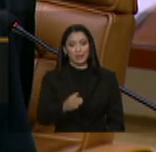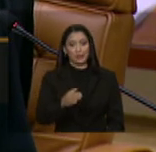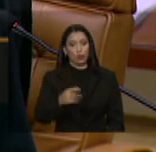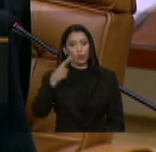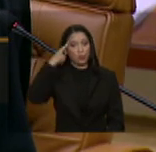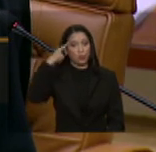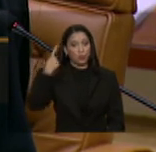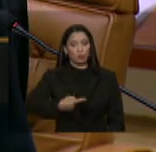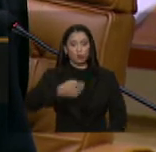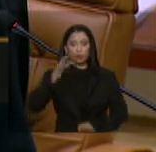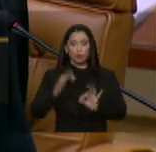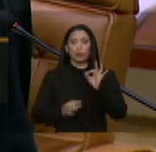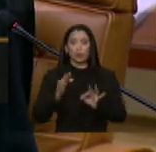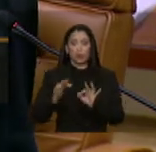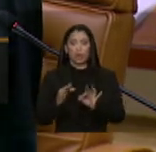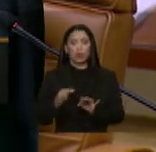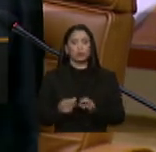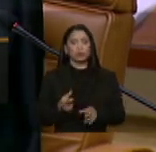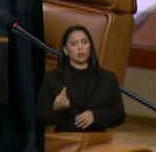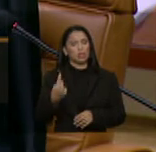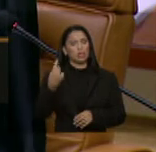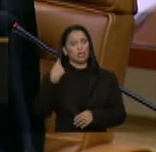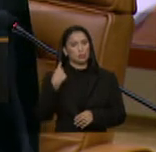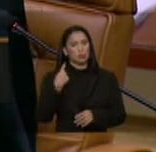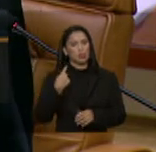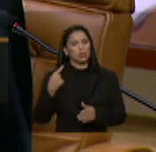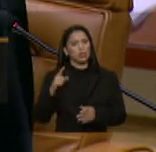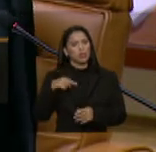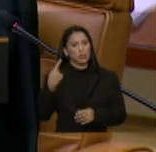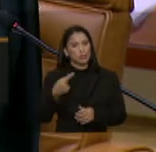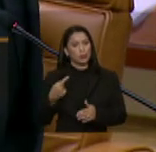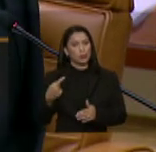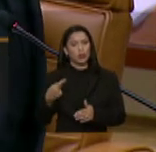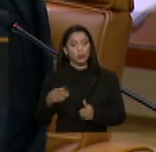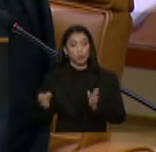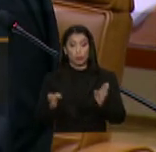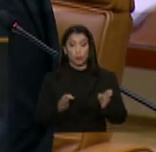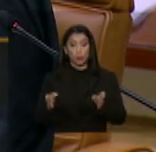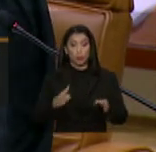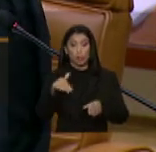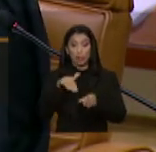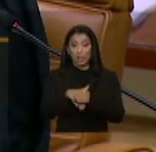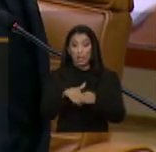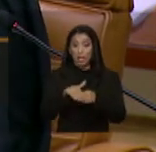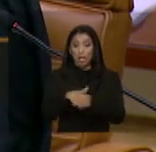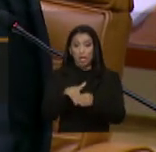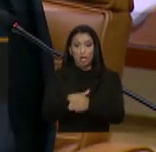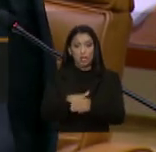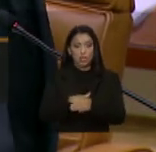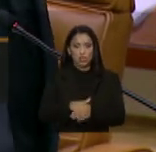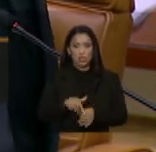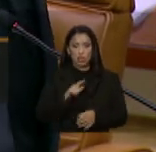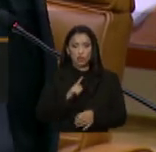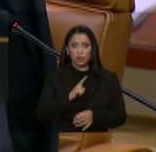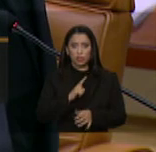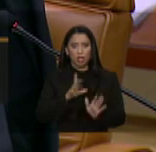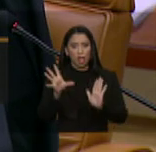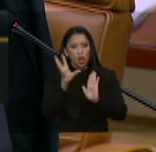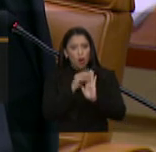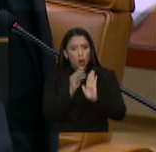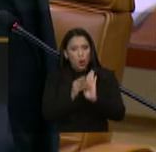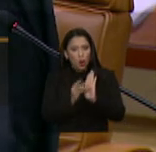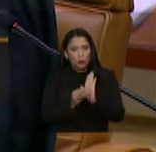houve necessidade naquele momento depois durante toda a eleição é de acesso a